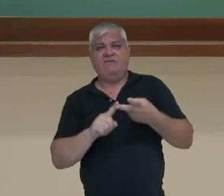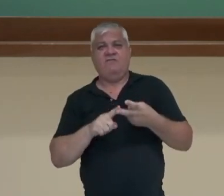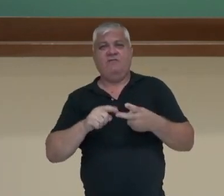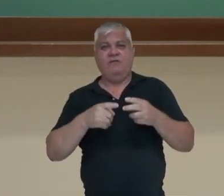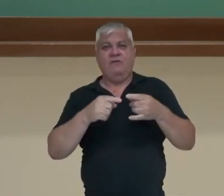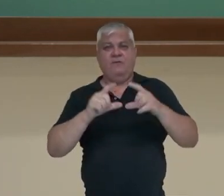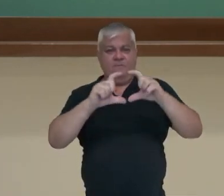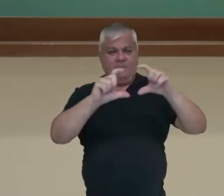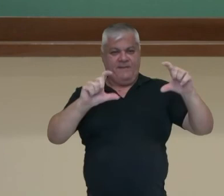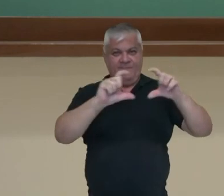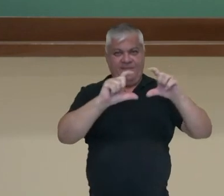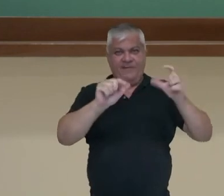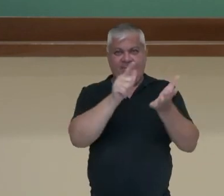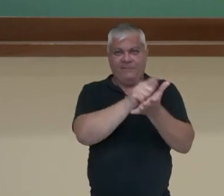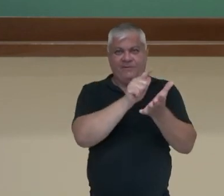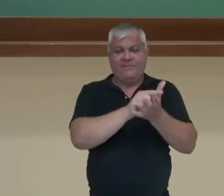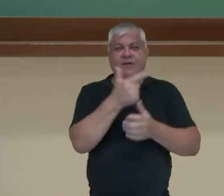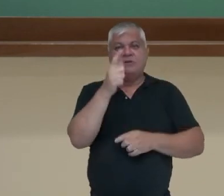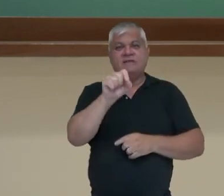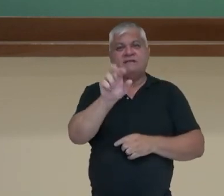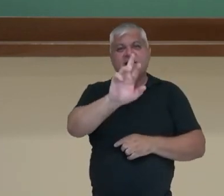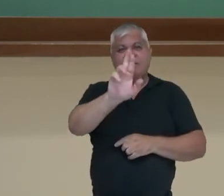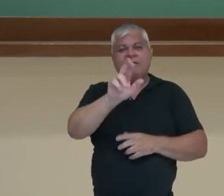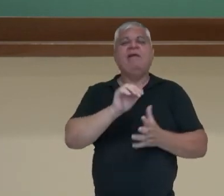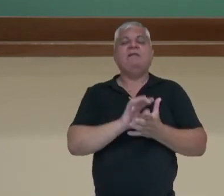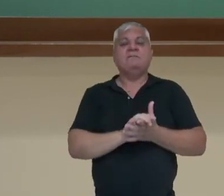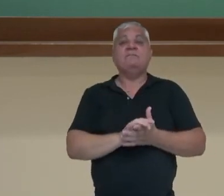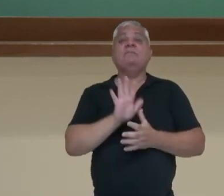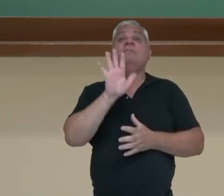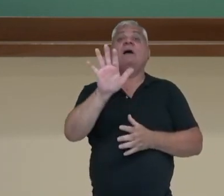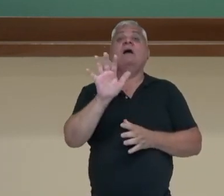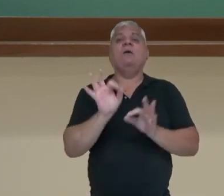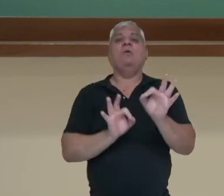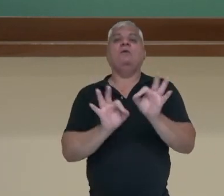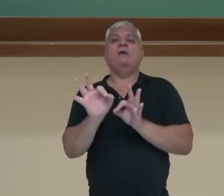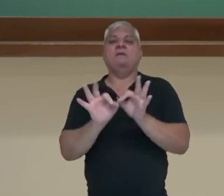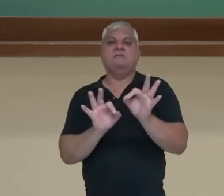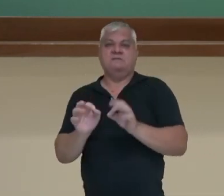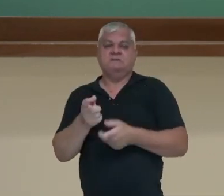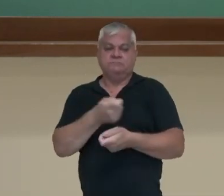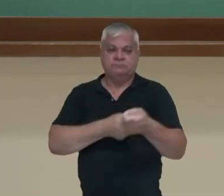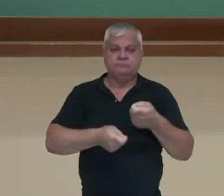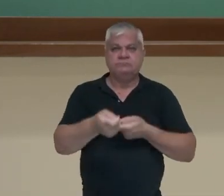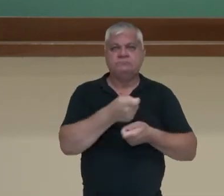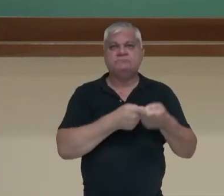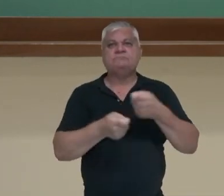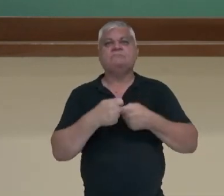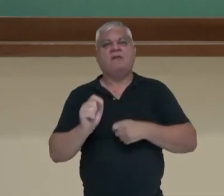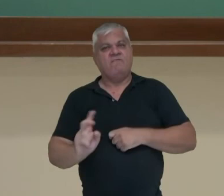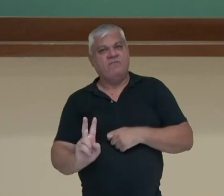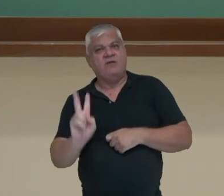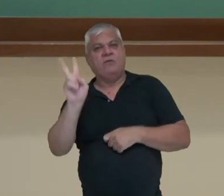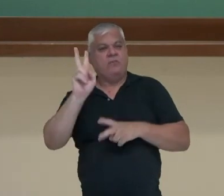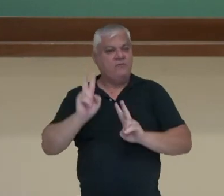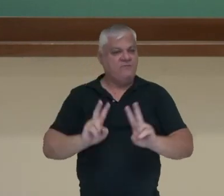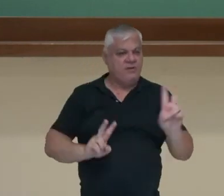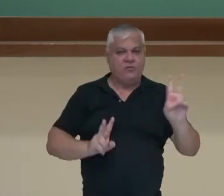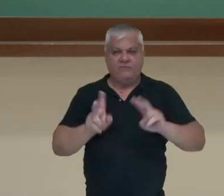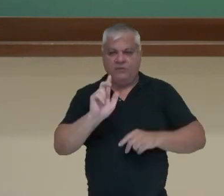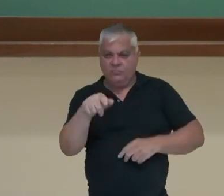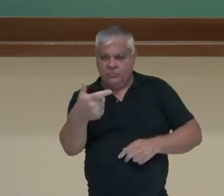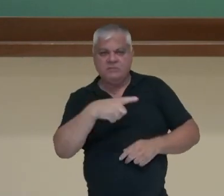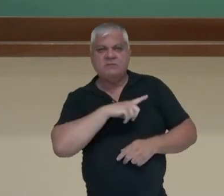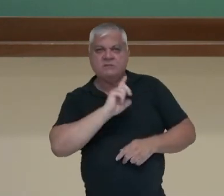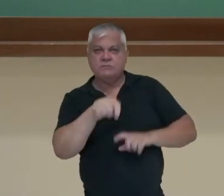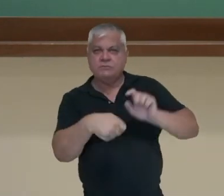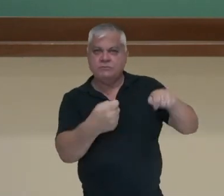nota, pedaço de papel vale 10 reais, mas ele organiza. Eu preciso dar valor às coisas. É a partir daí